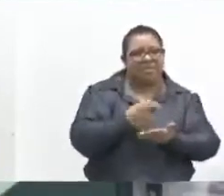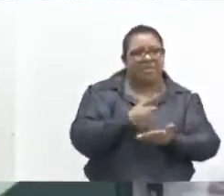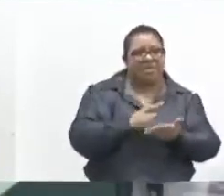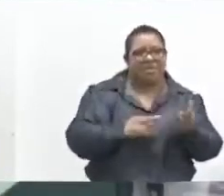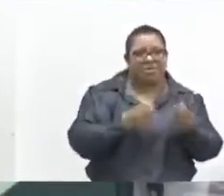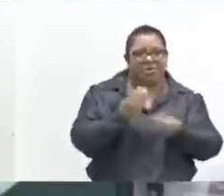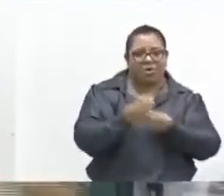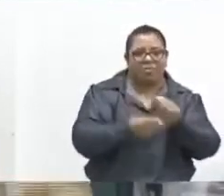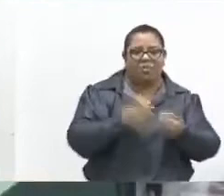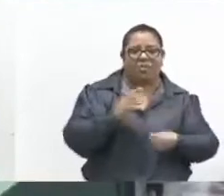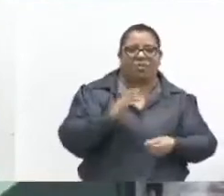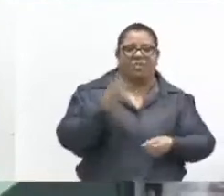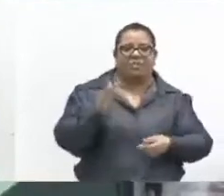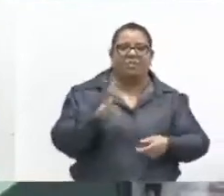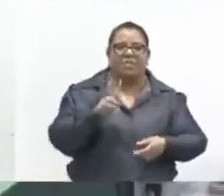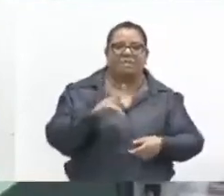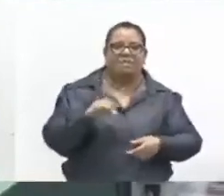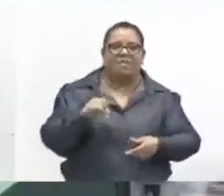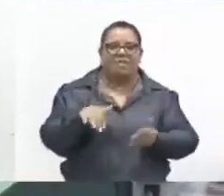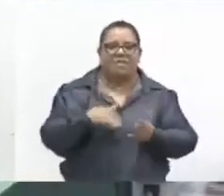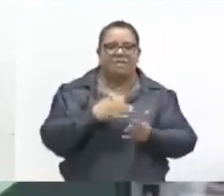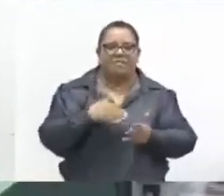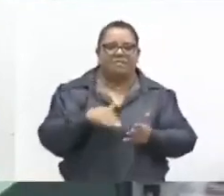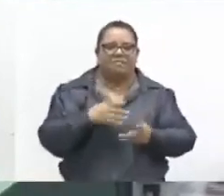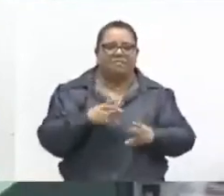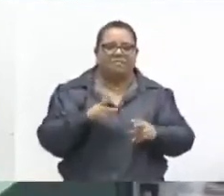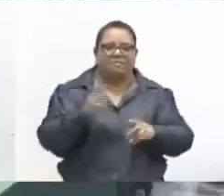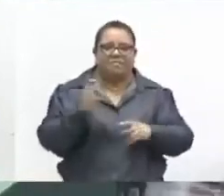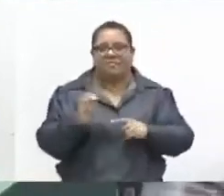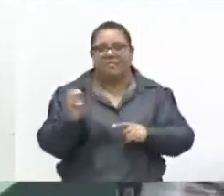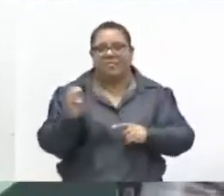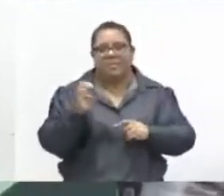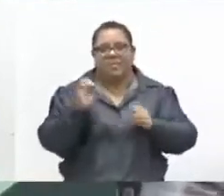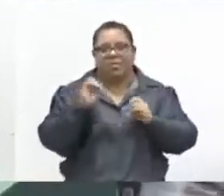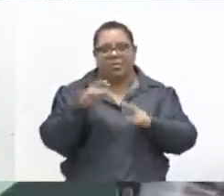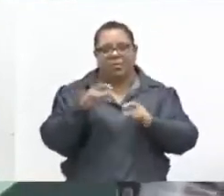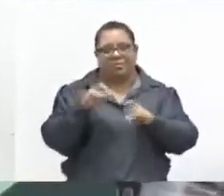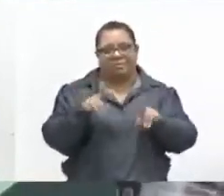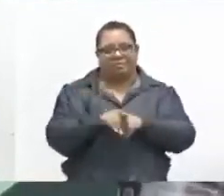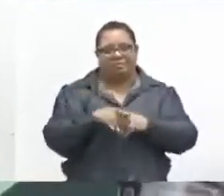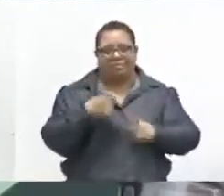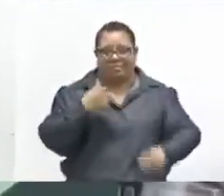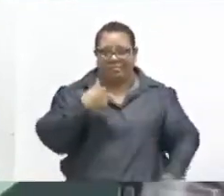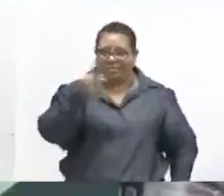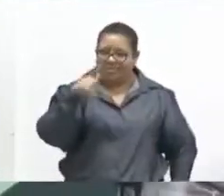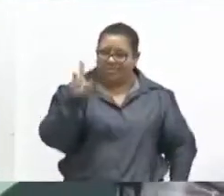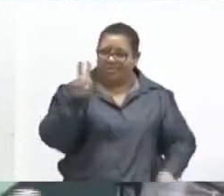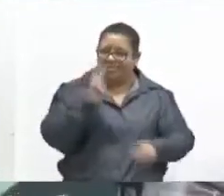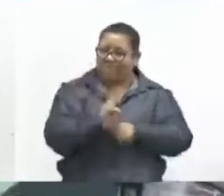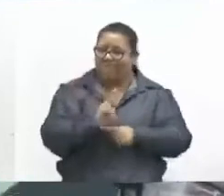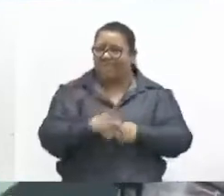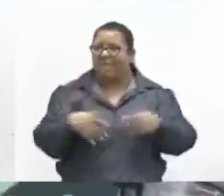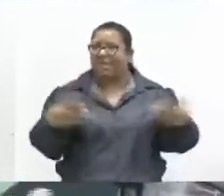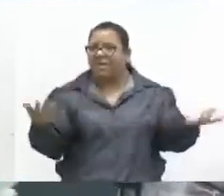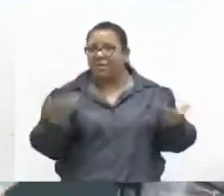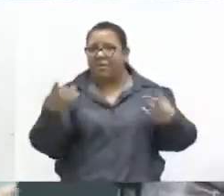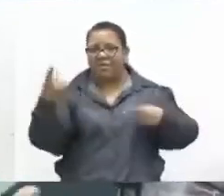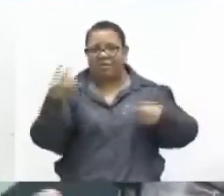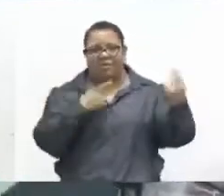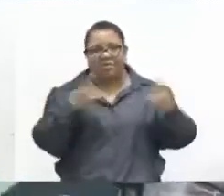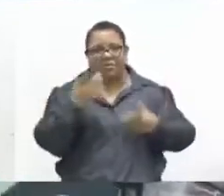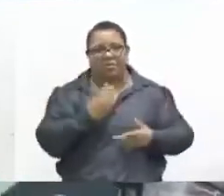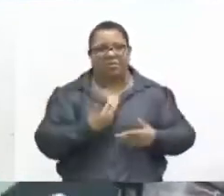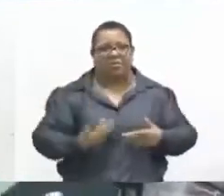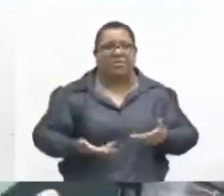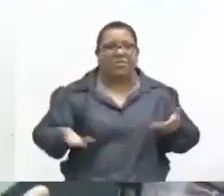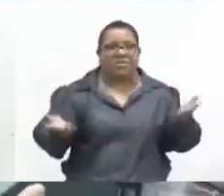isso vai ser feito pela Secretaria de Estado de Educação, mas também para os outros órgãos que cuidam, né? Quais são as políticas públicas, né? A gente